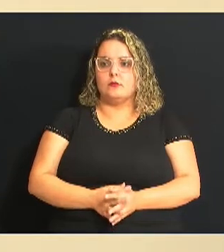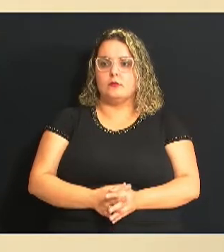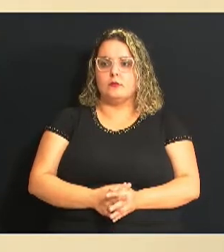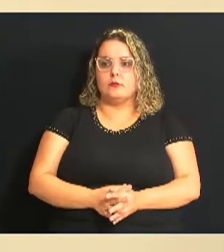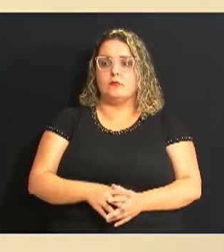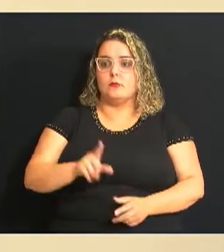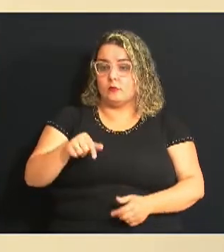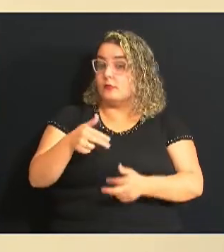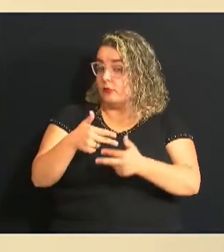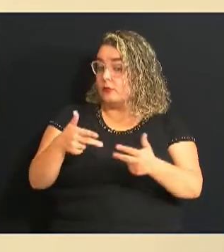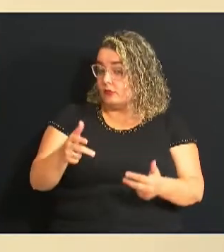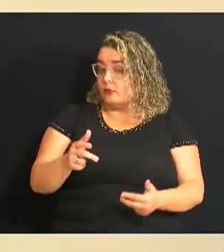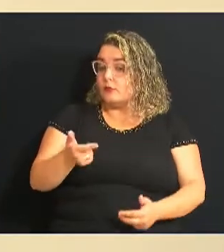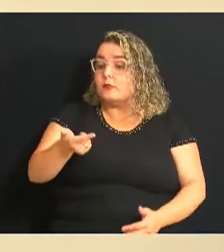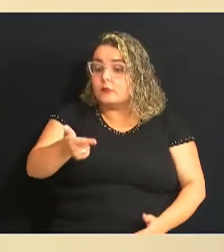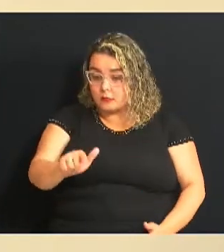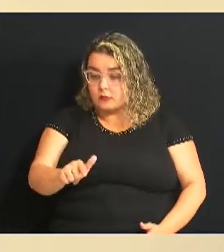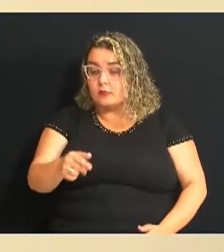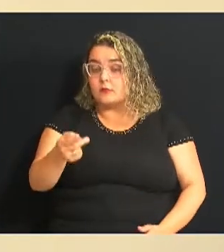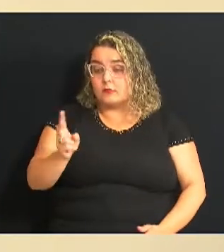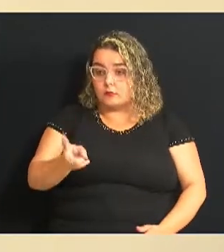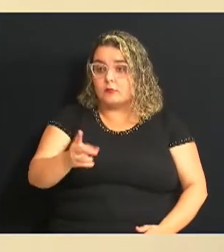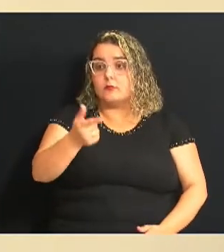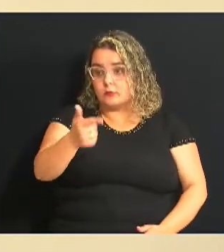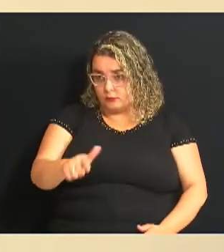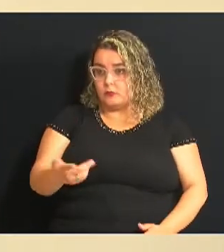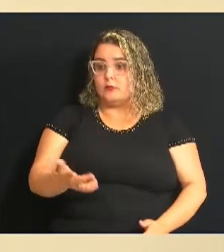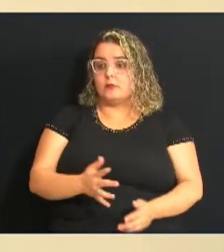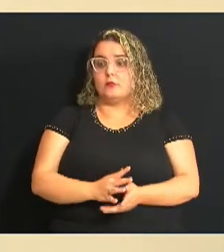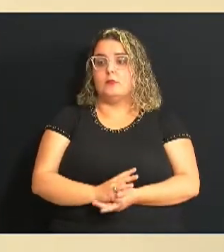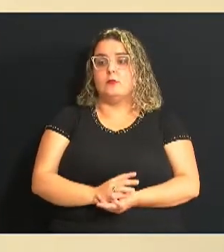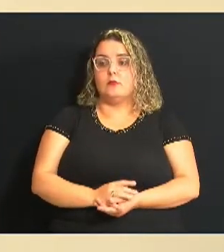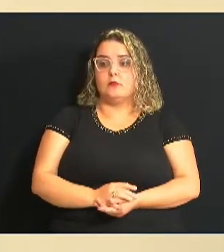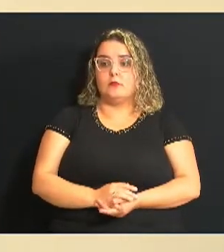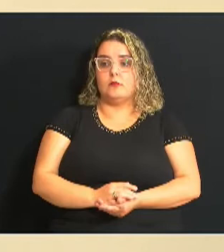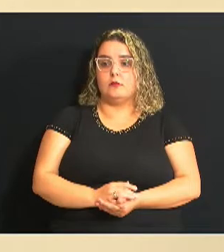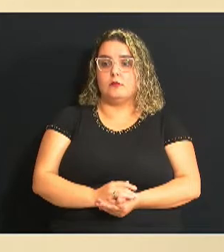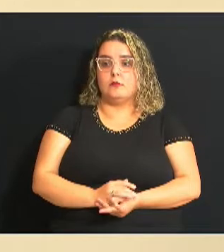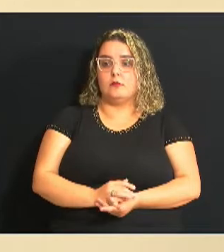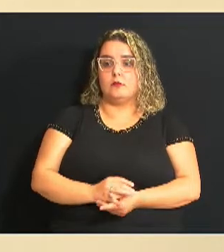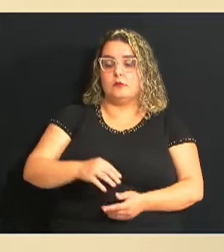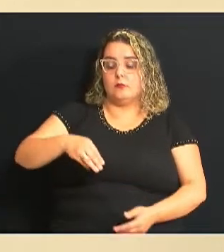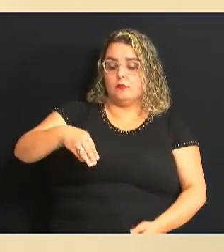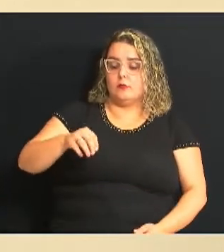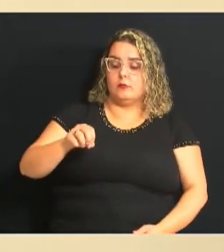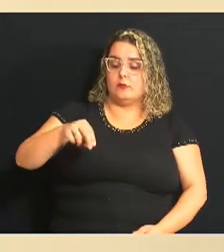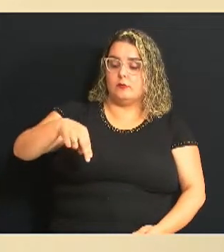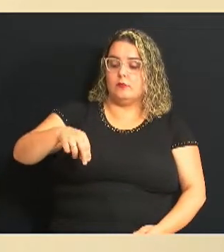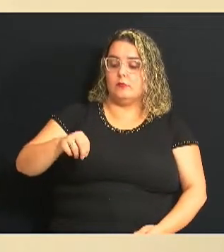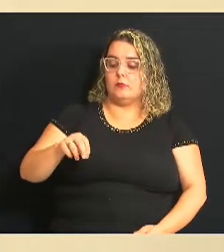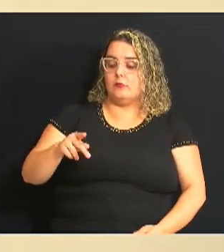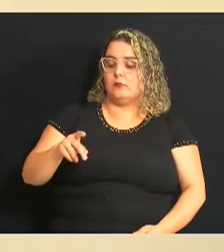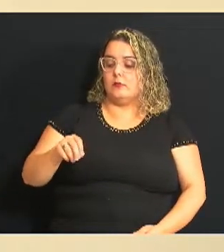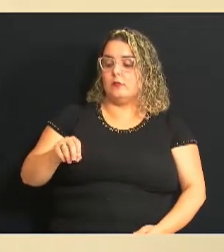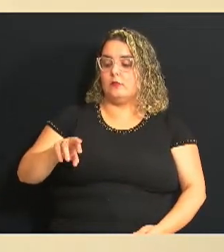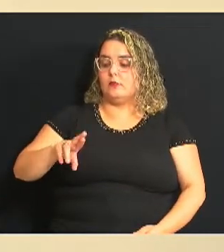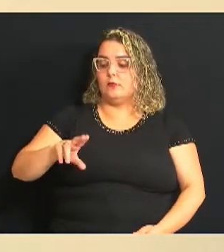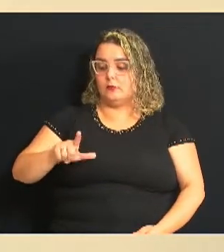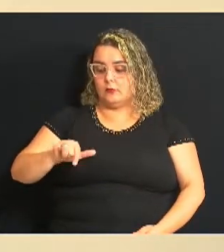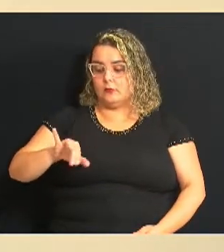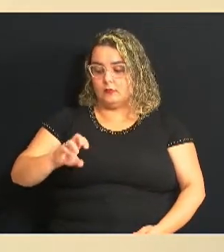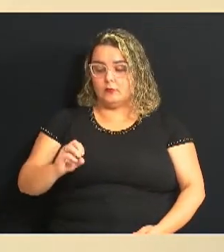se repetiu e se repete agora em relação ao monopólio da informação, que foi quebrado com as